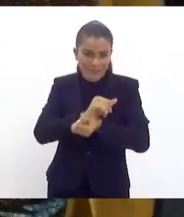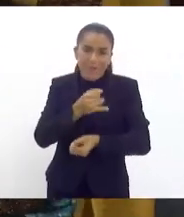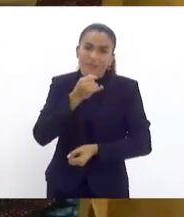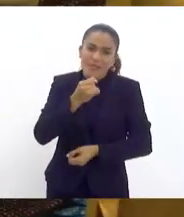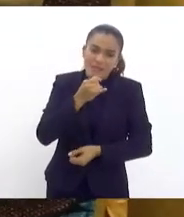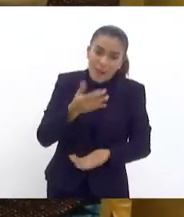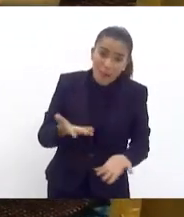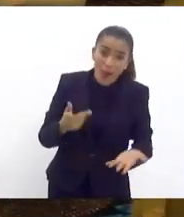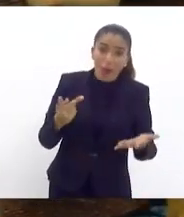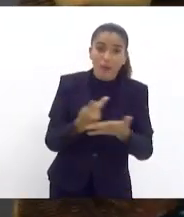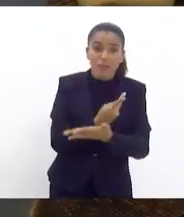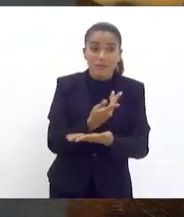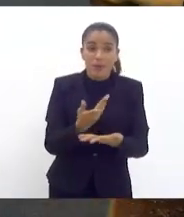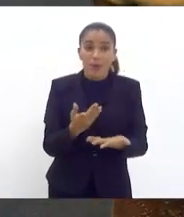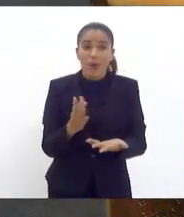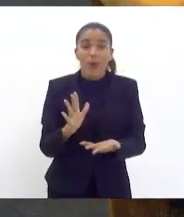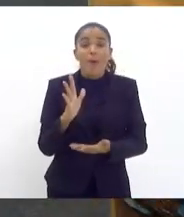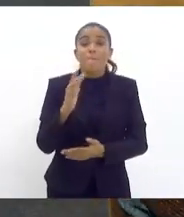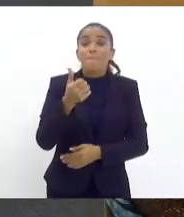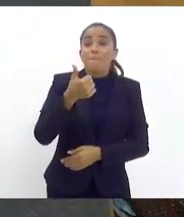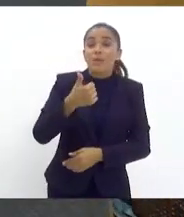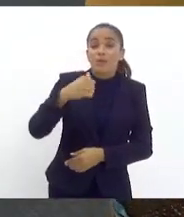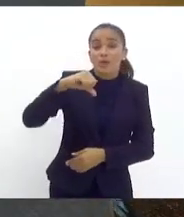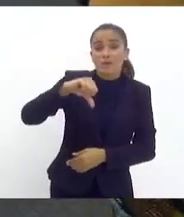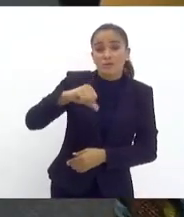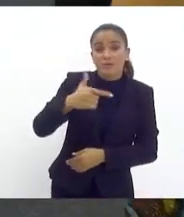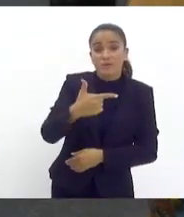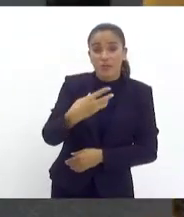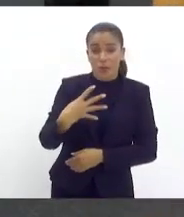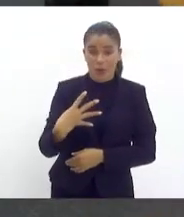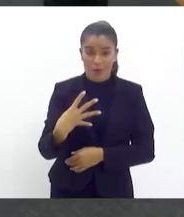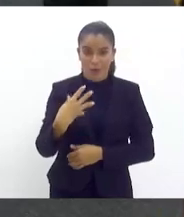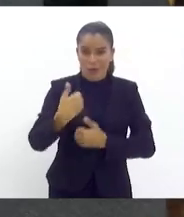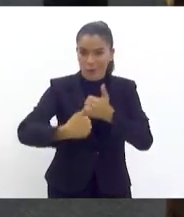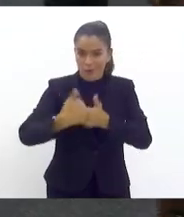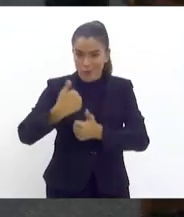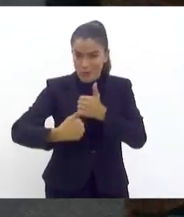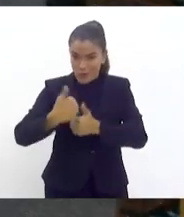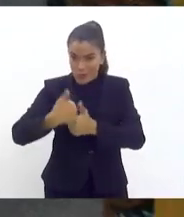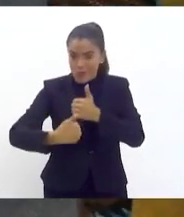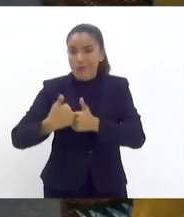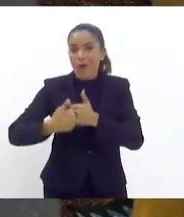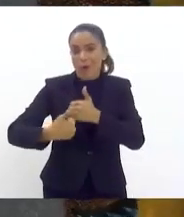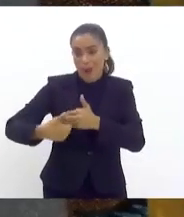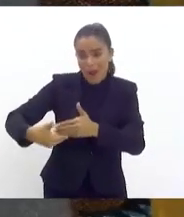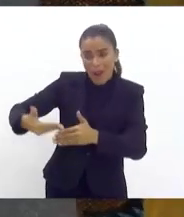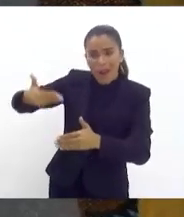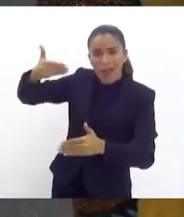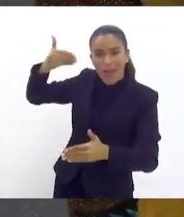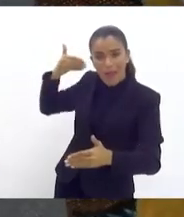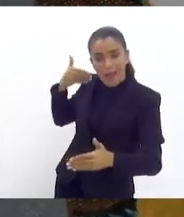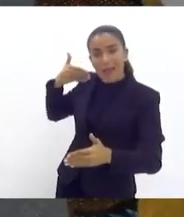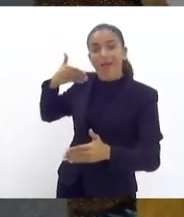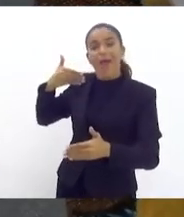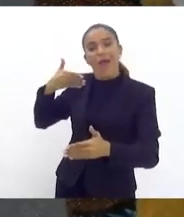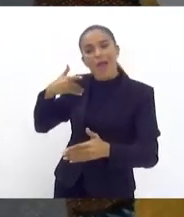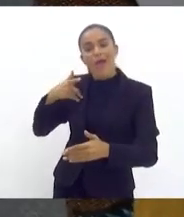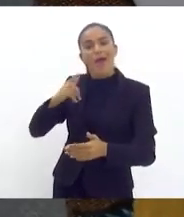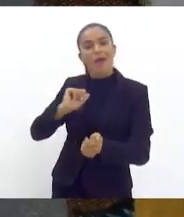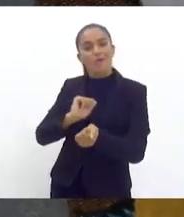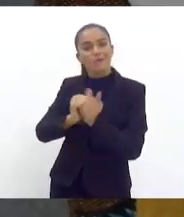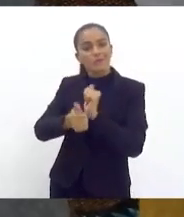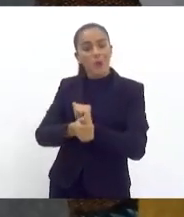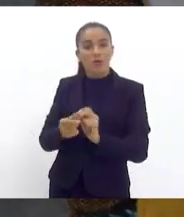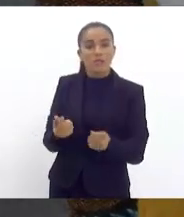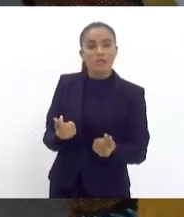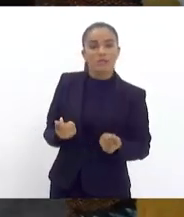fato aconteceu exatamente em 1924, quando o futebol ainda era um esporte do